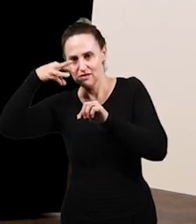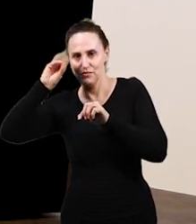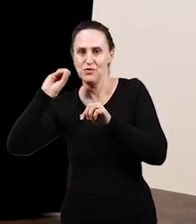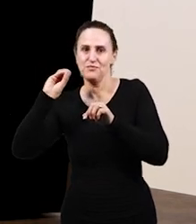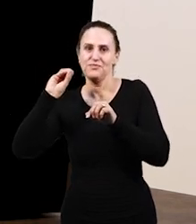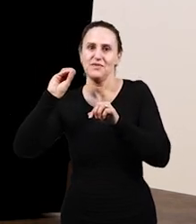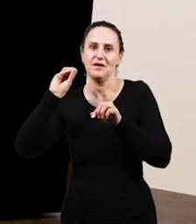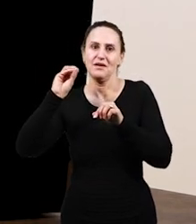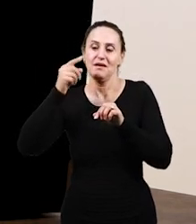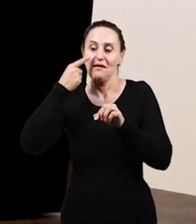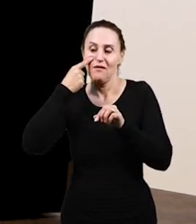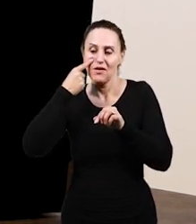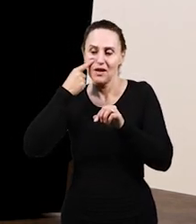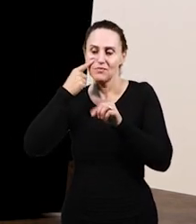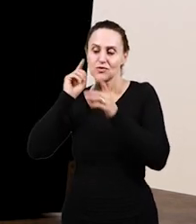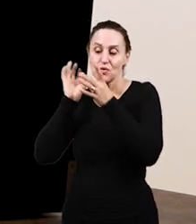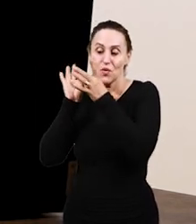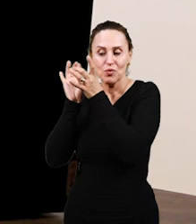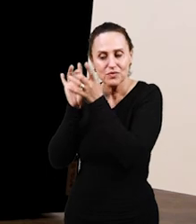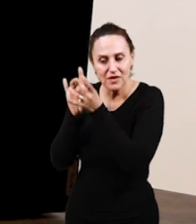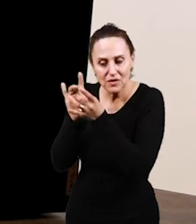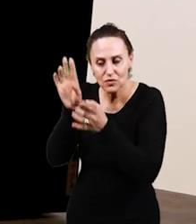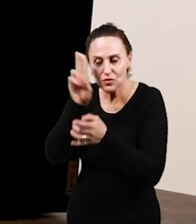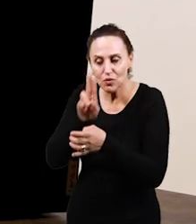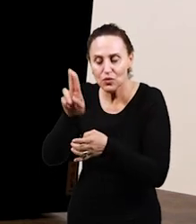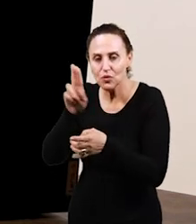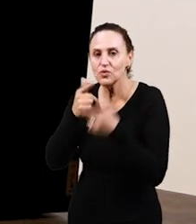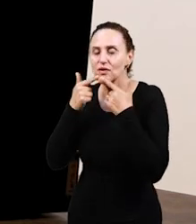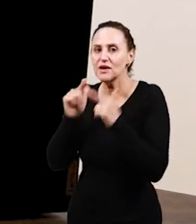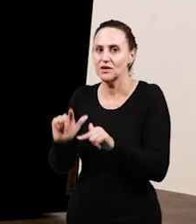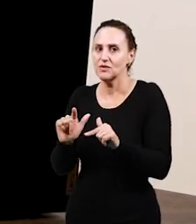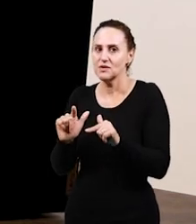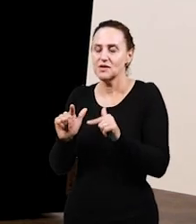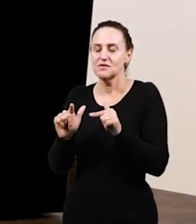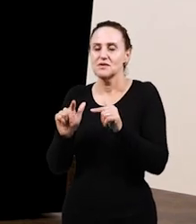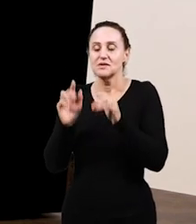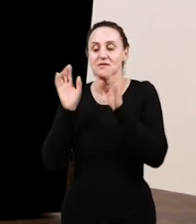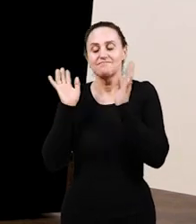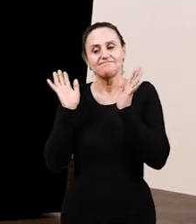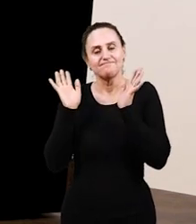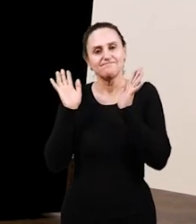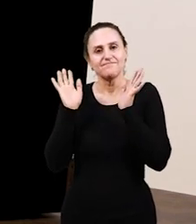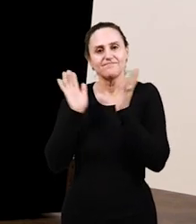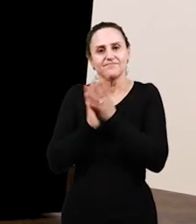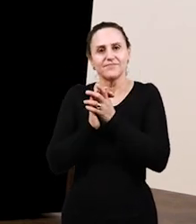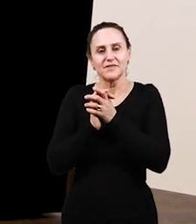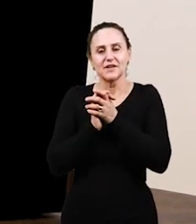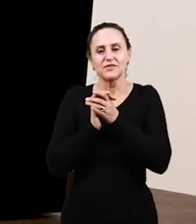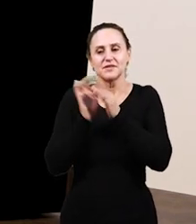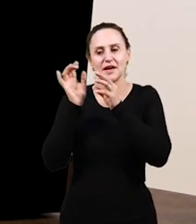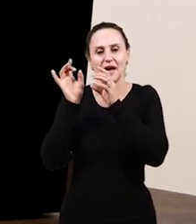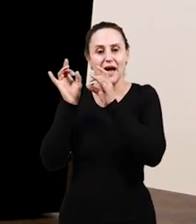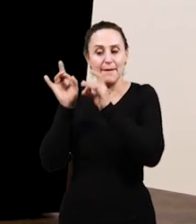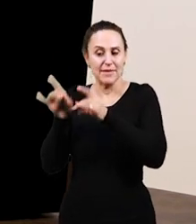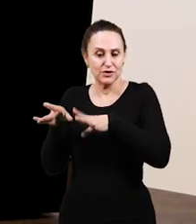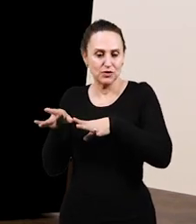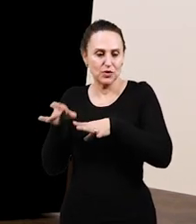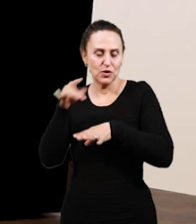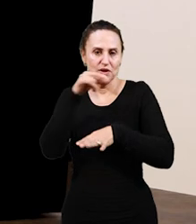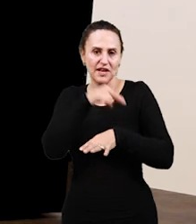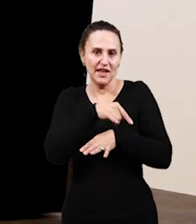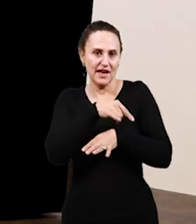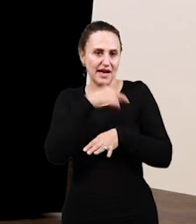contexto real de uso a gente tá abandonando essa ideia só de língua como sistema fechado e signos que